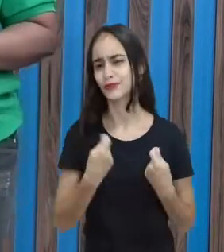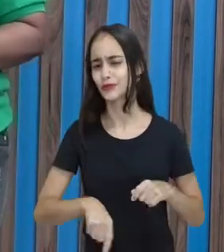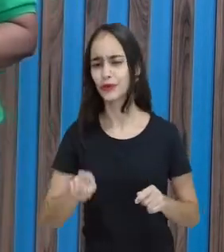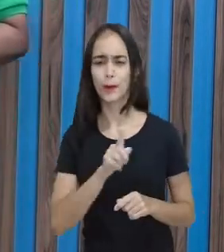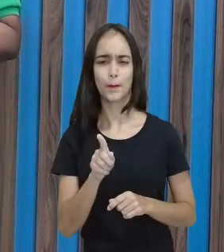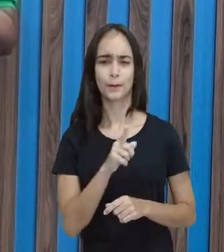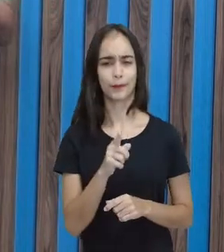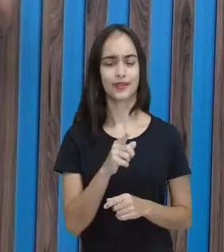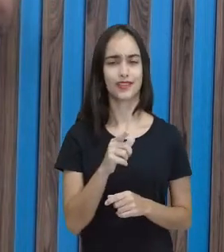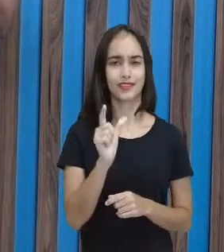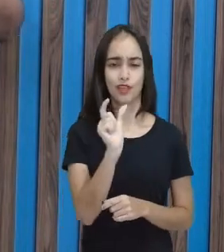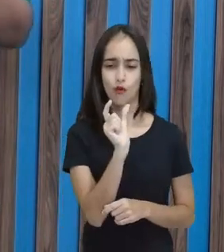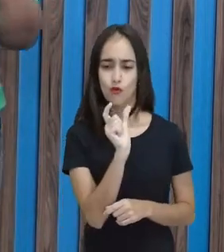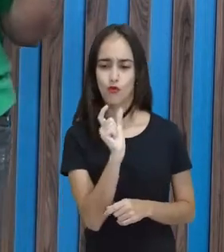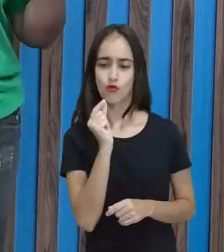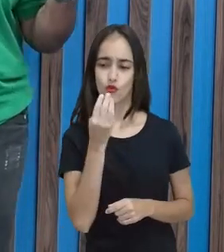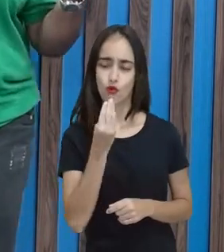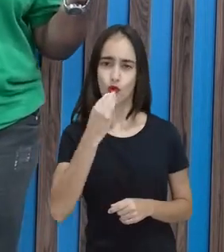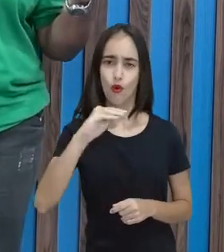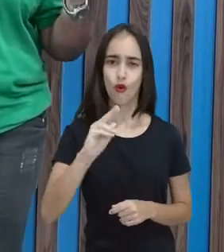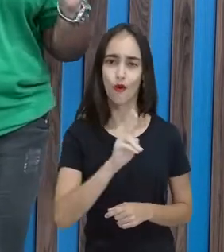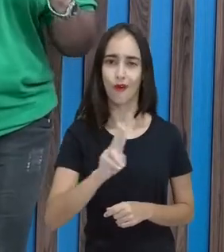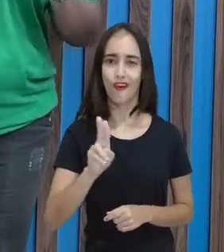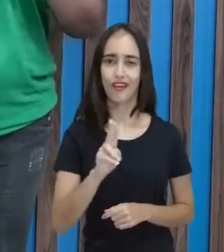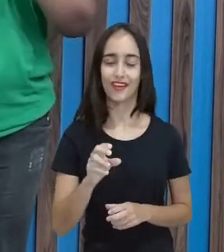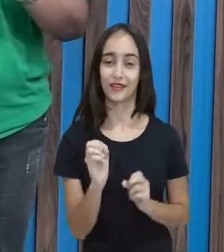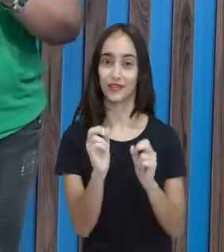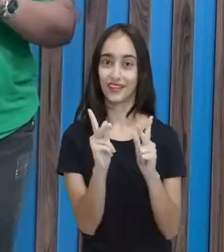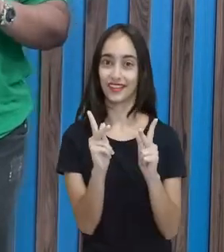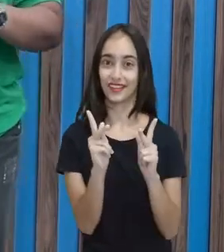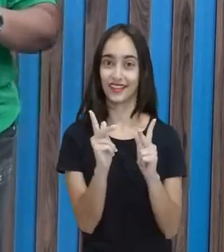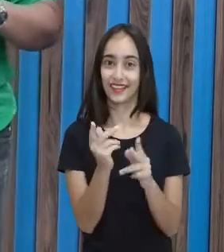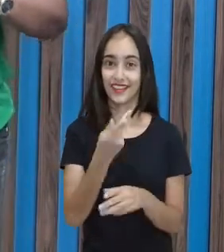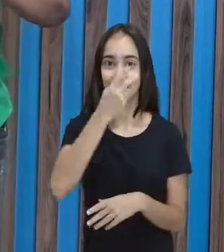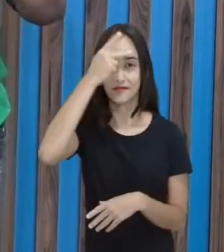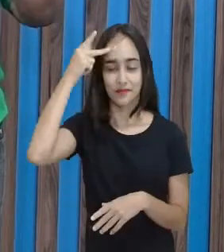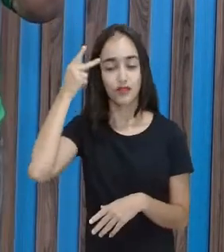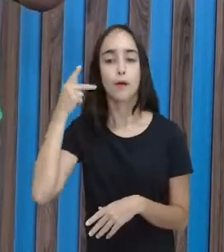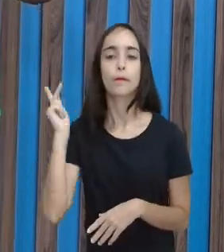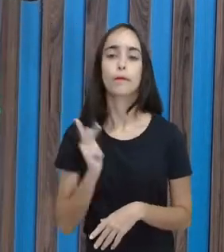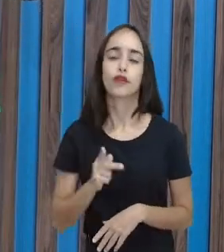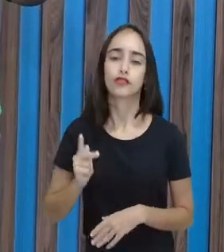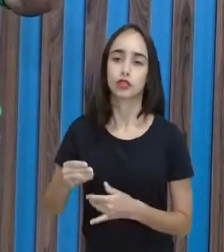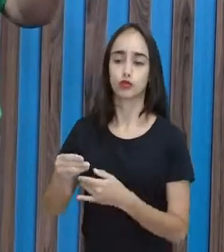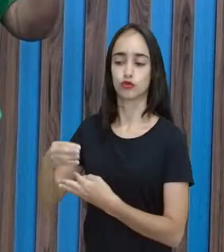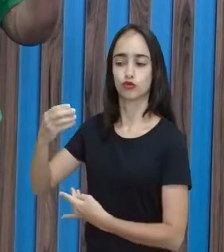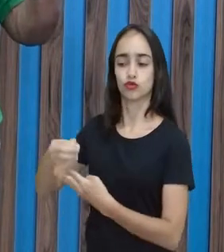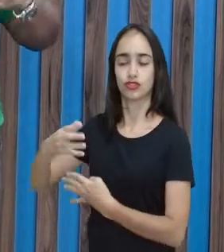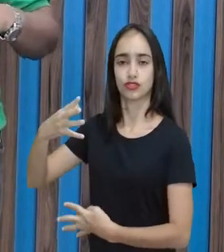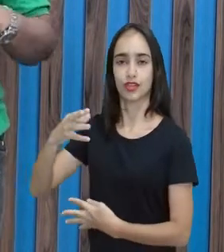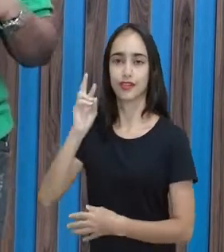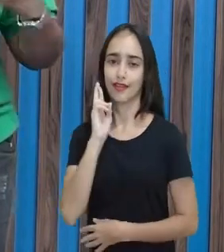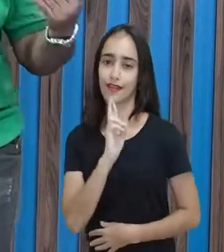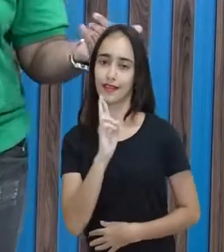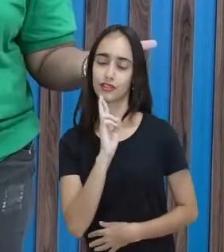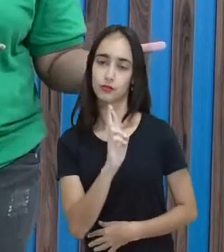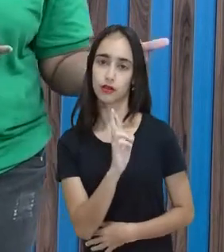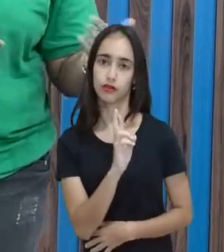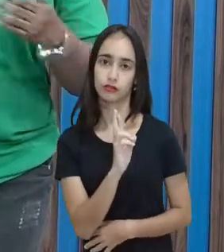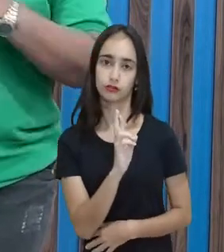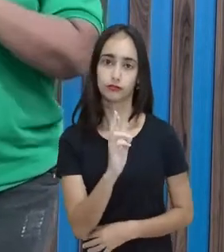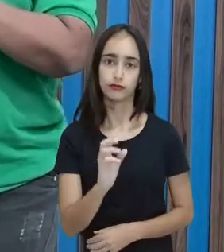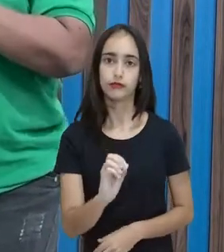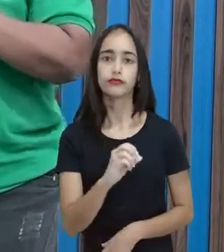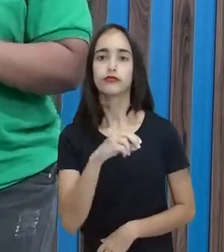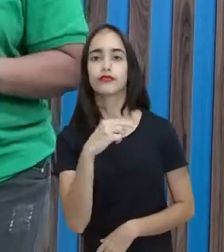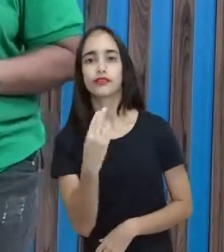gente responde. Aí a pessoa que está no chat ou vai responder, e se for uma coisa mais genérica, aí traz para nós